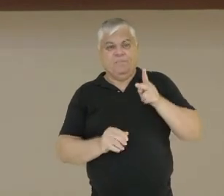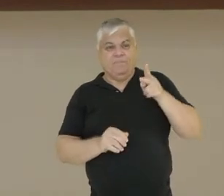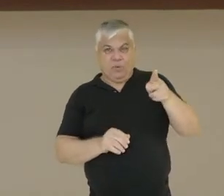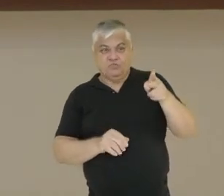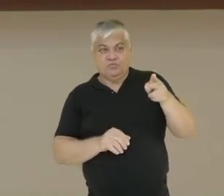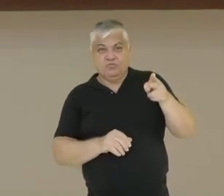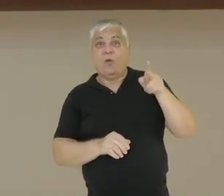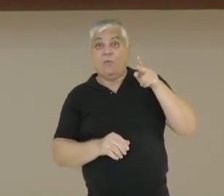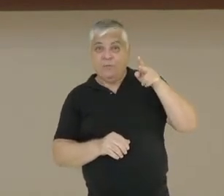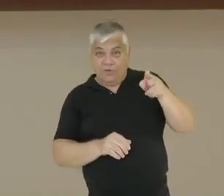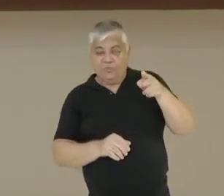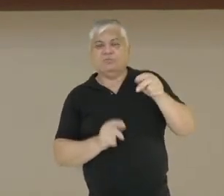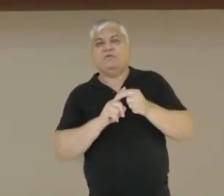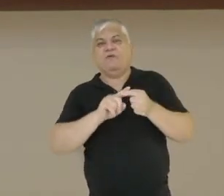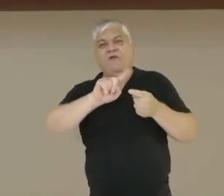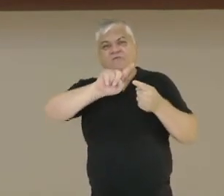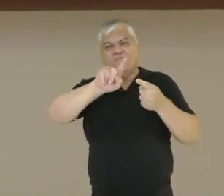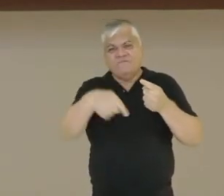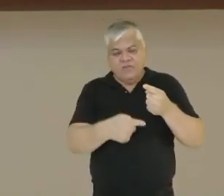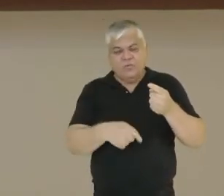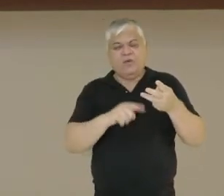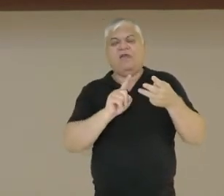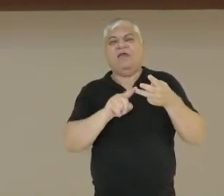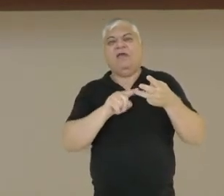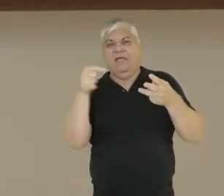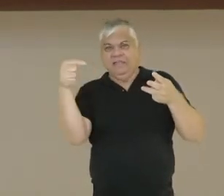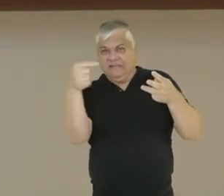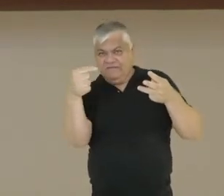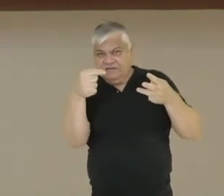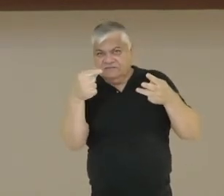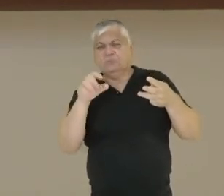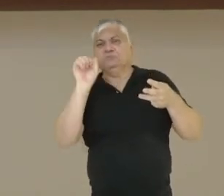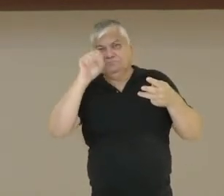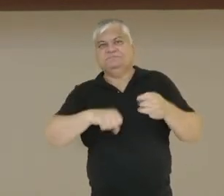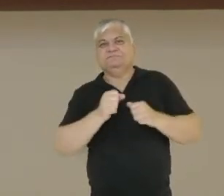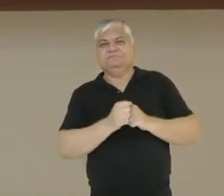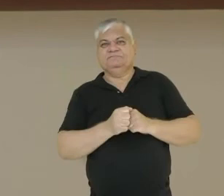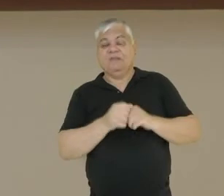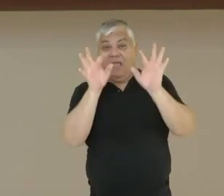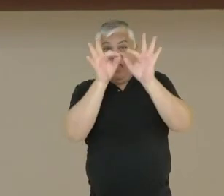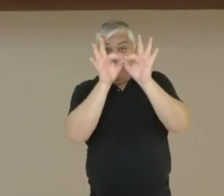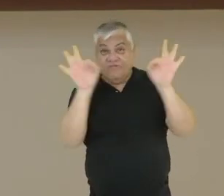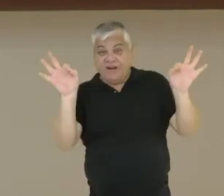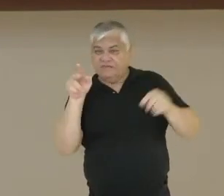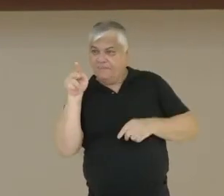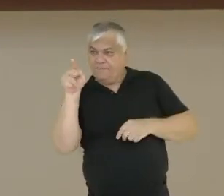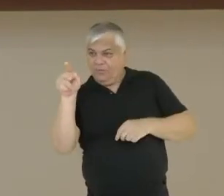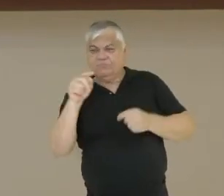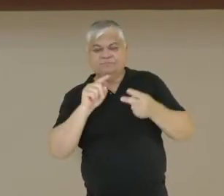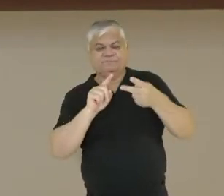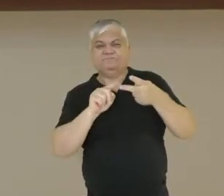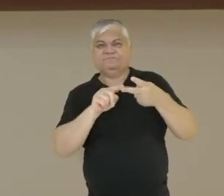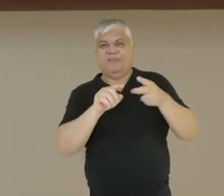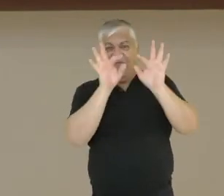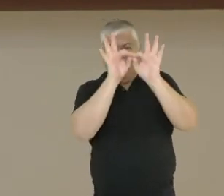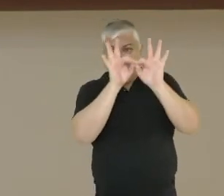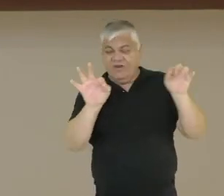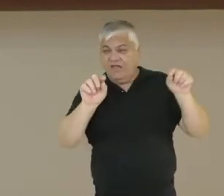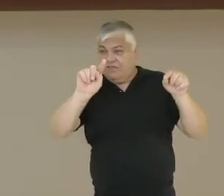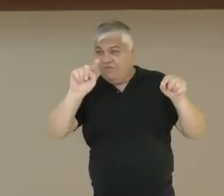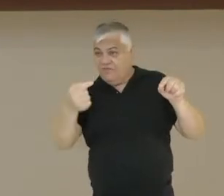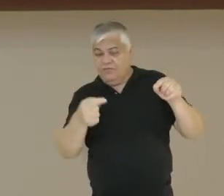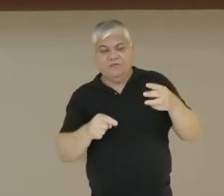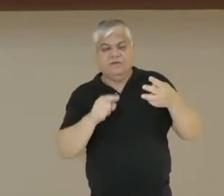pontos? Vai vir entre vírgulas e vai vir entre travessão? Sim. Se não tem verbo, daí é aposto, e se tem